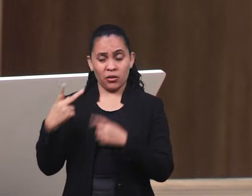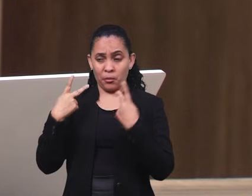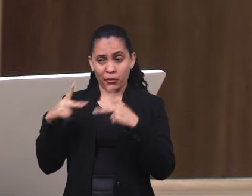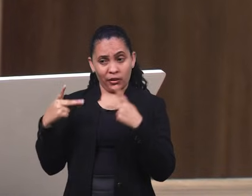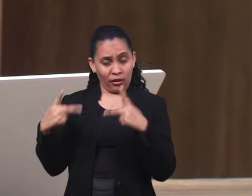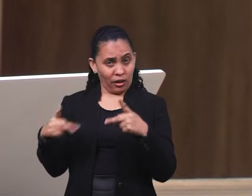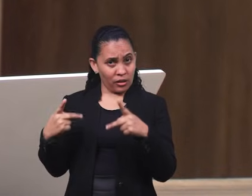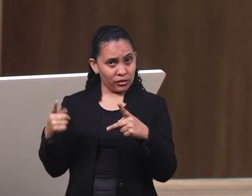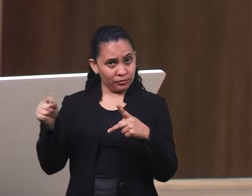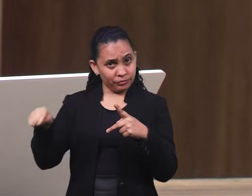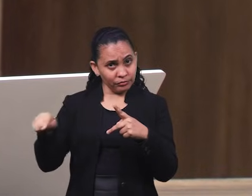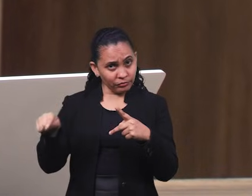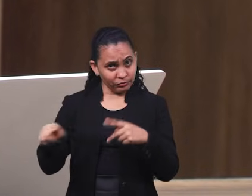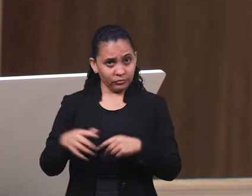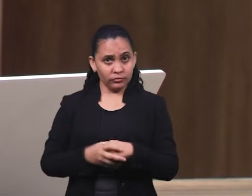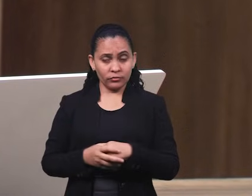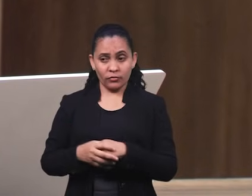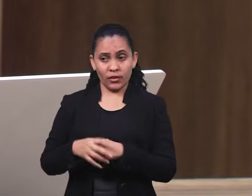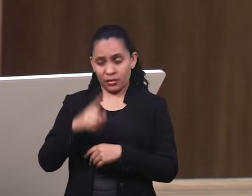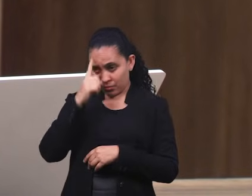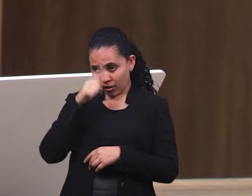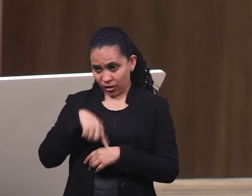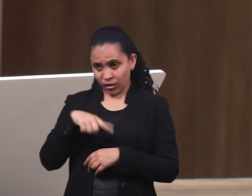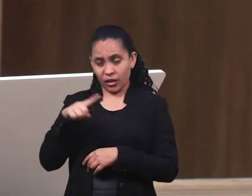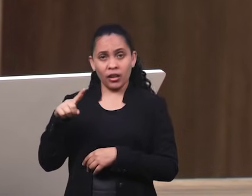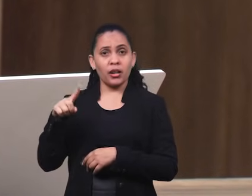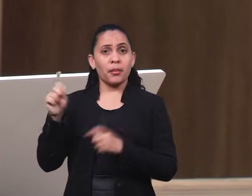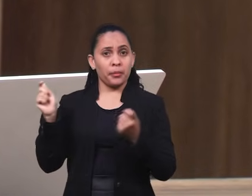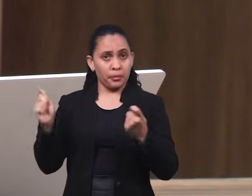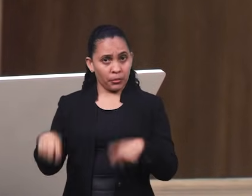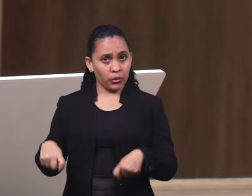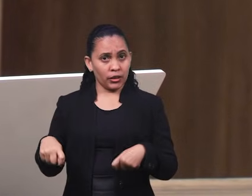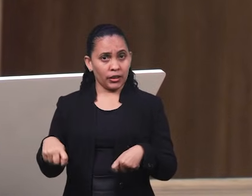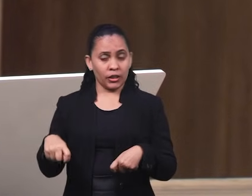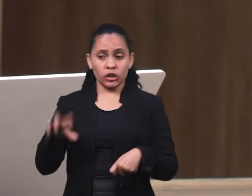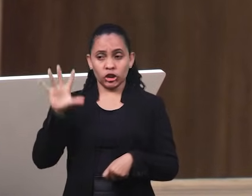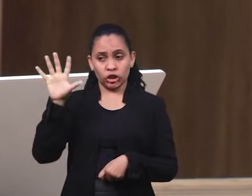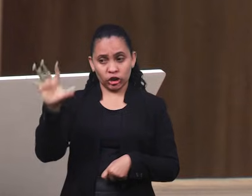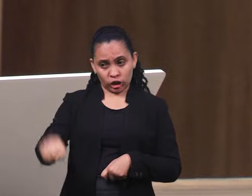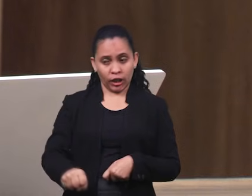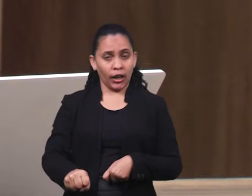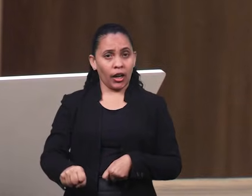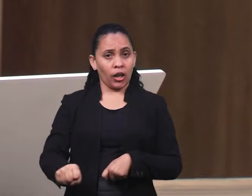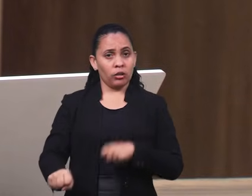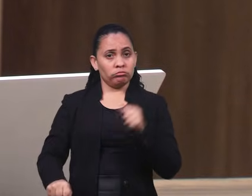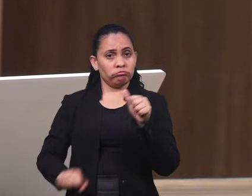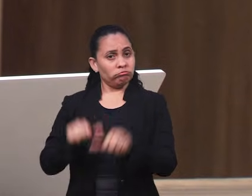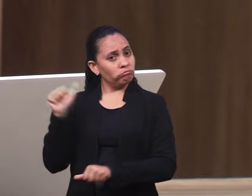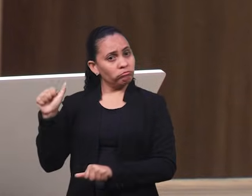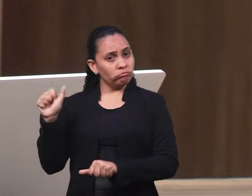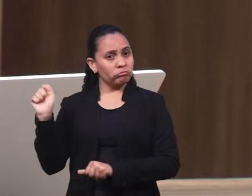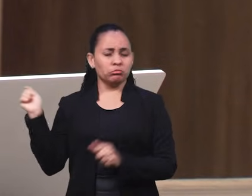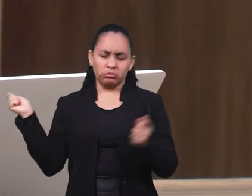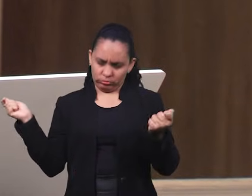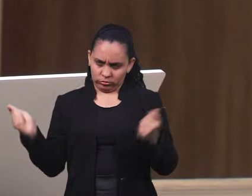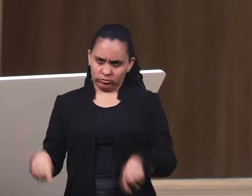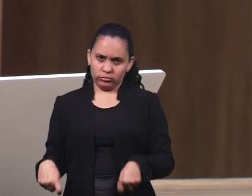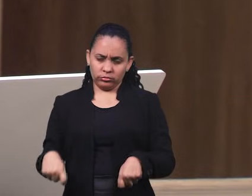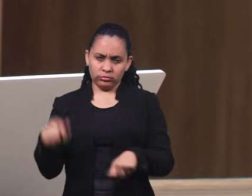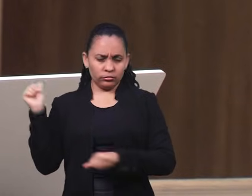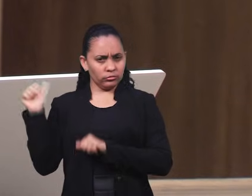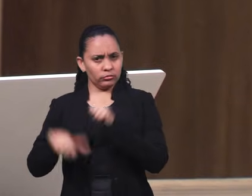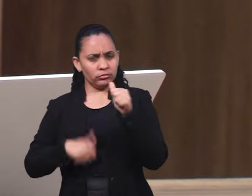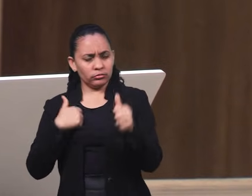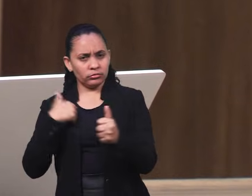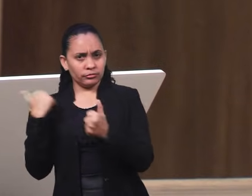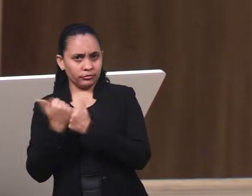o que a congregação determinou, ele podia destituir o ministro. Você podia tirar o ministério daquele pastor que ele